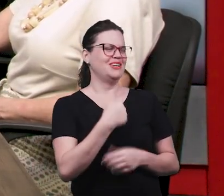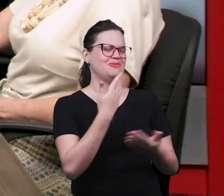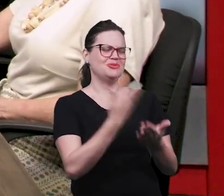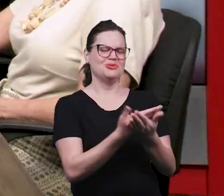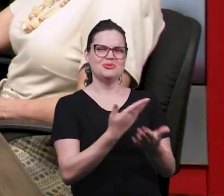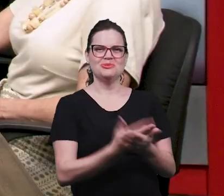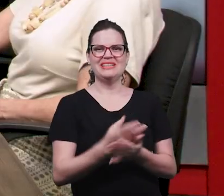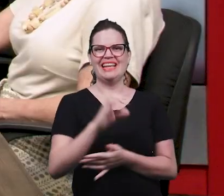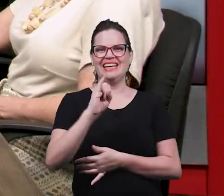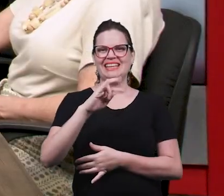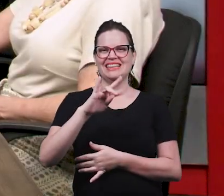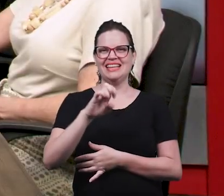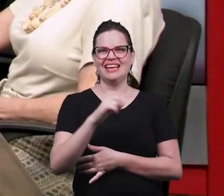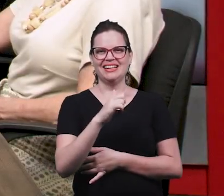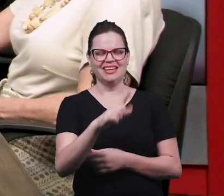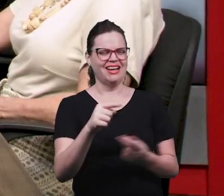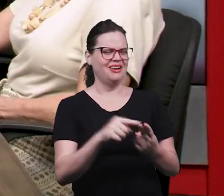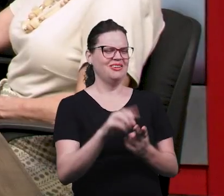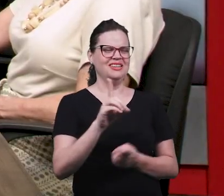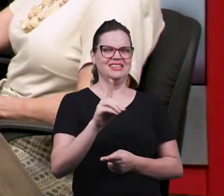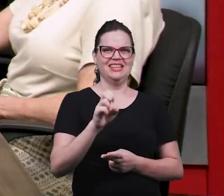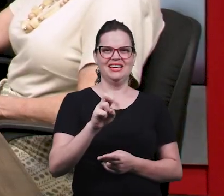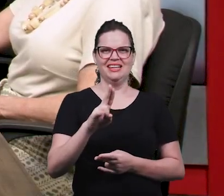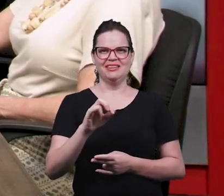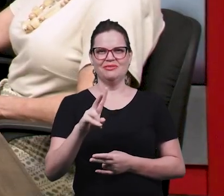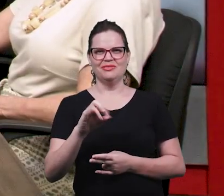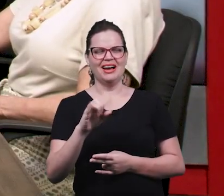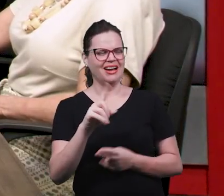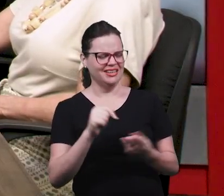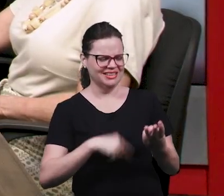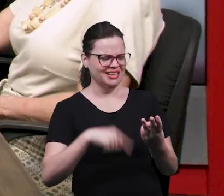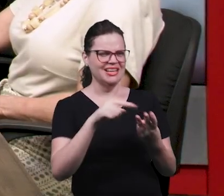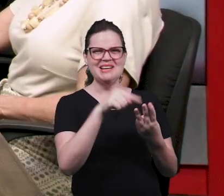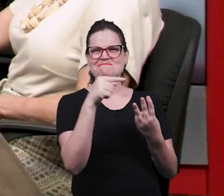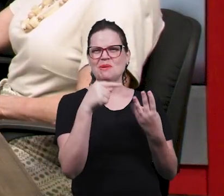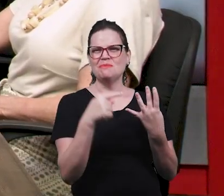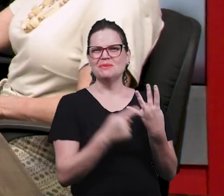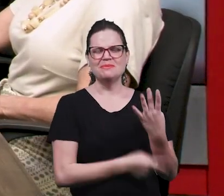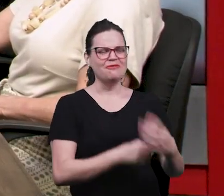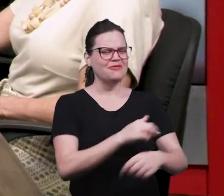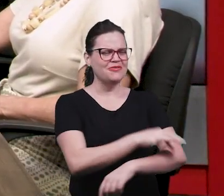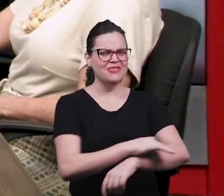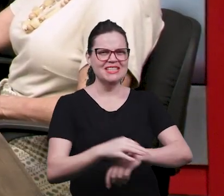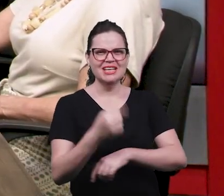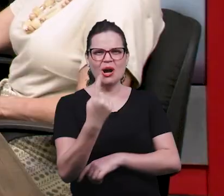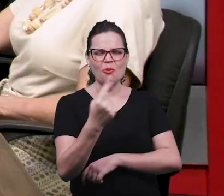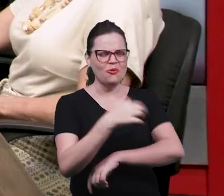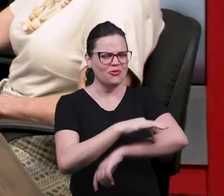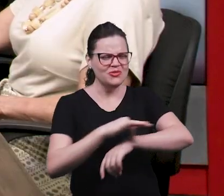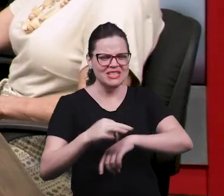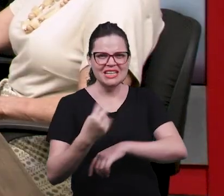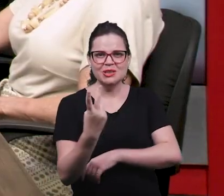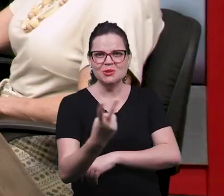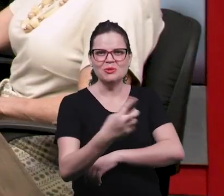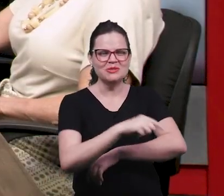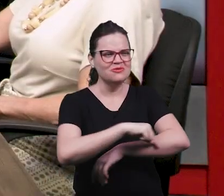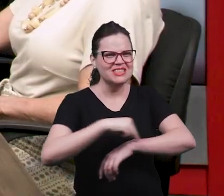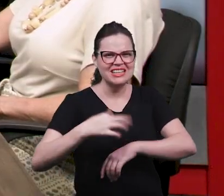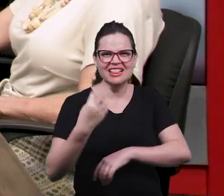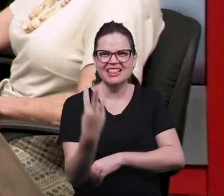integral, derivada, integral de primeira, de segunda. Falei, misericórdia, eu tenho que saber tudo isso. Física 1, física